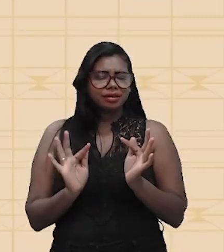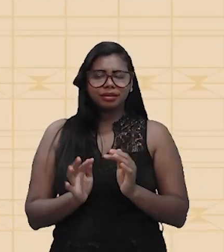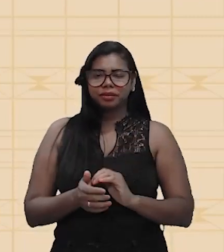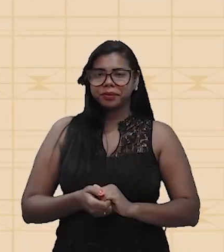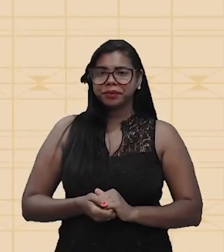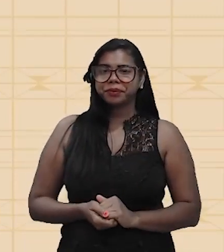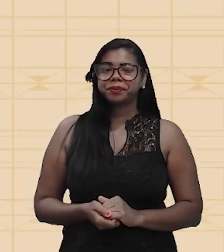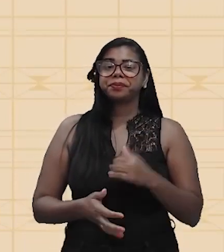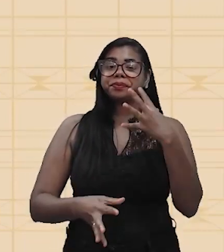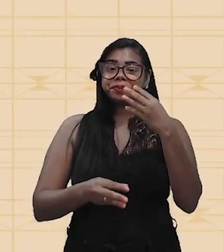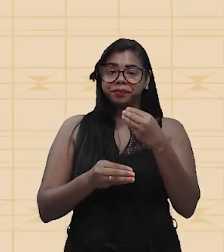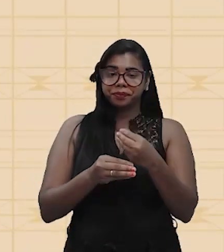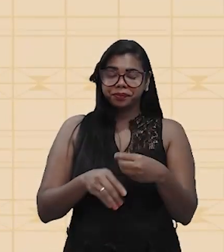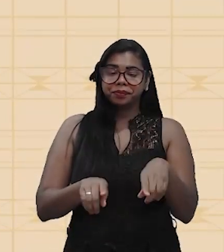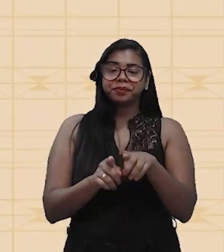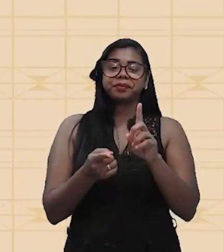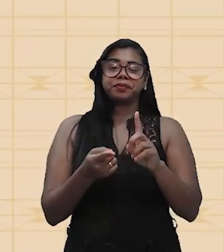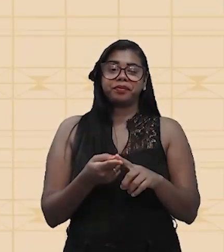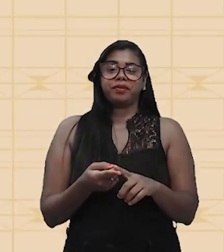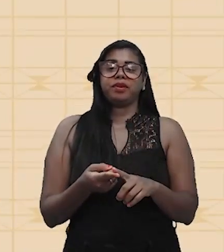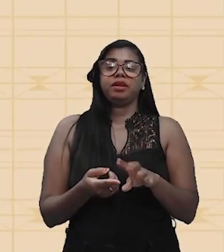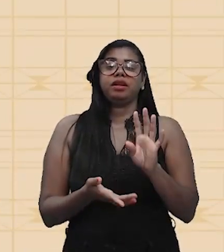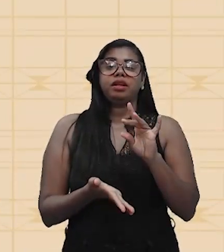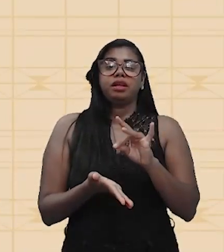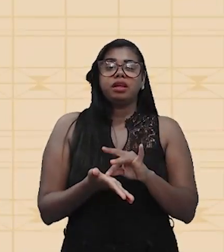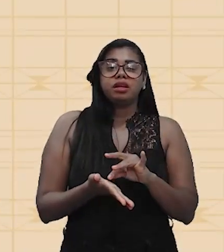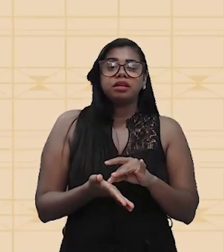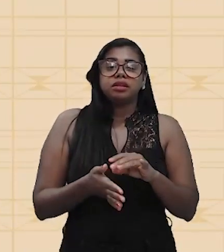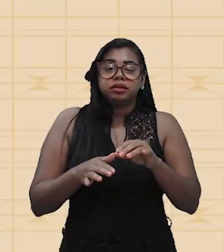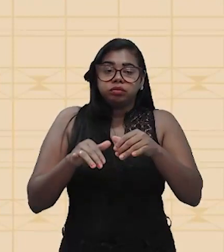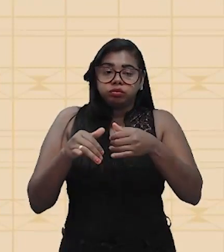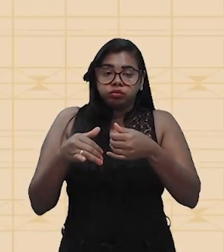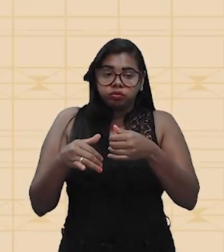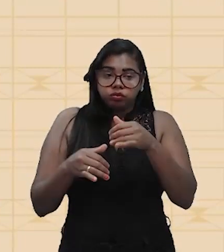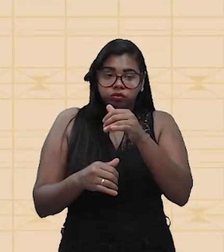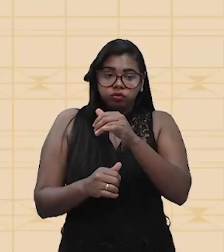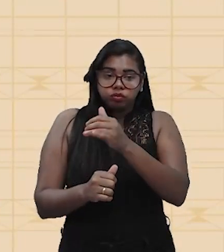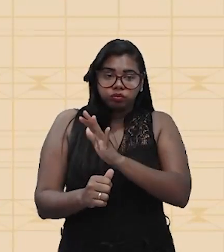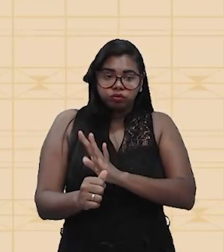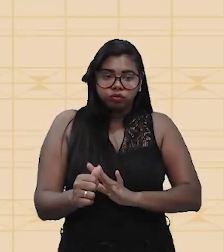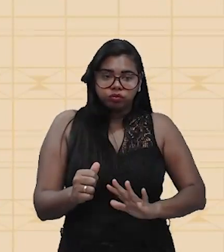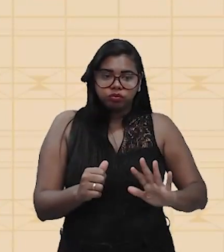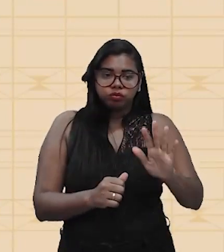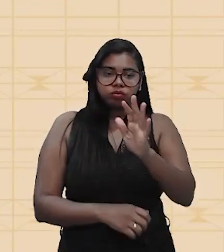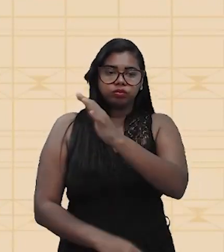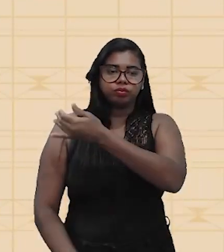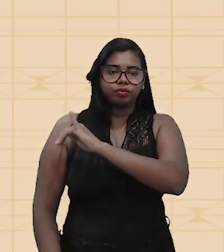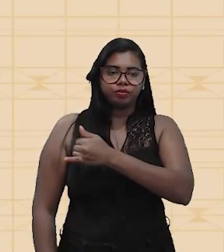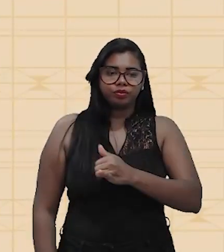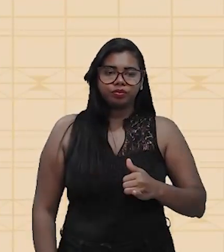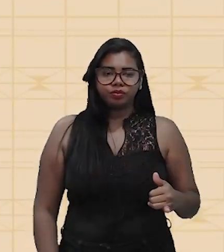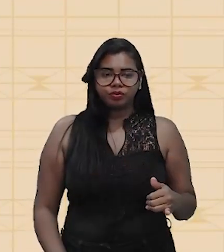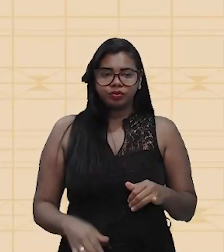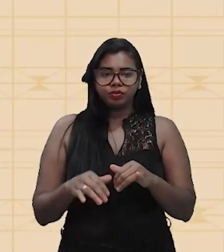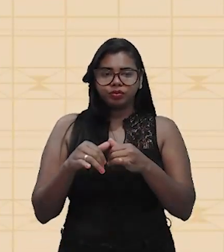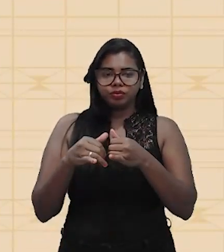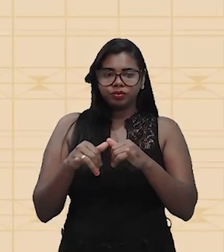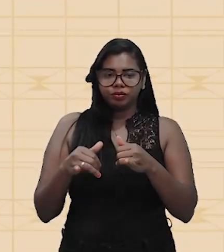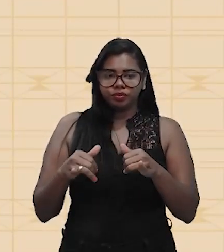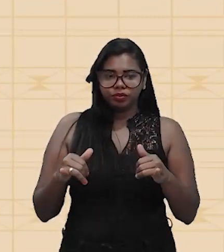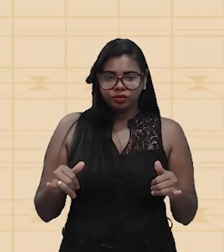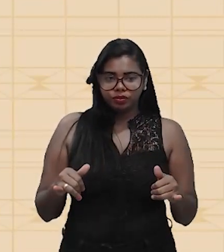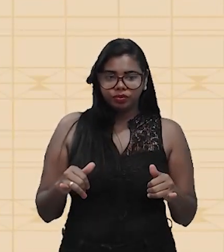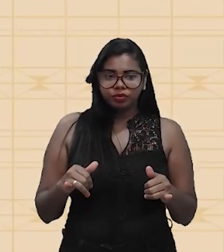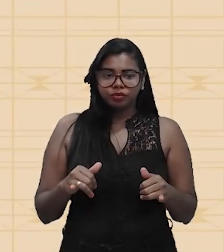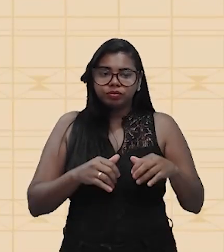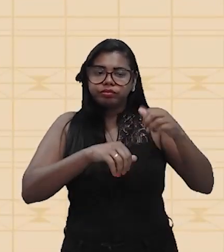componentes elétricos que são mais sensíveis. Então, se essa corrente elétrica ela for superior ao valor do componente, ele vai